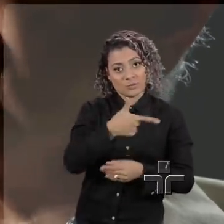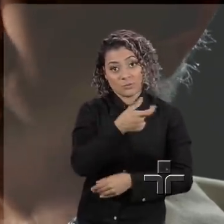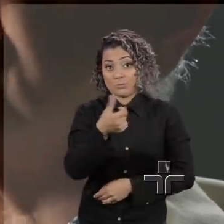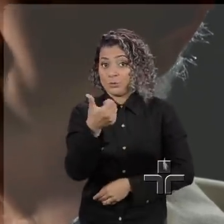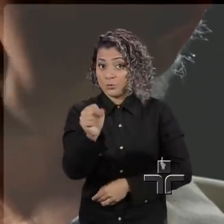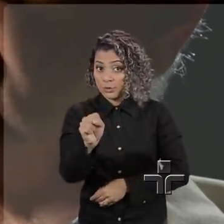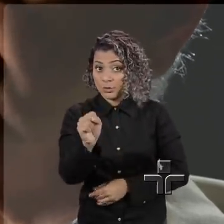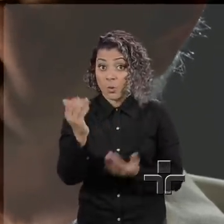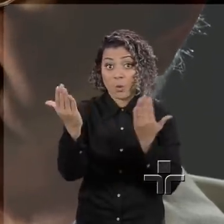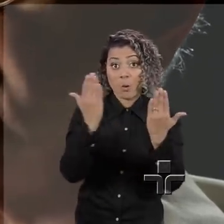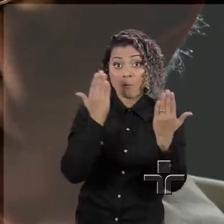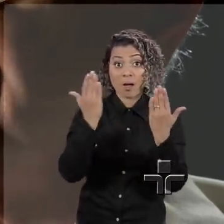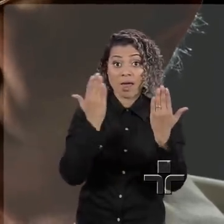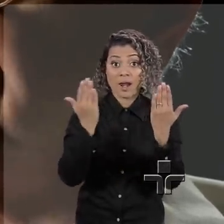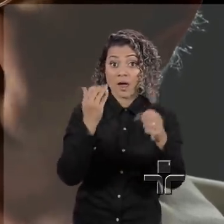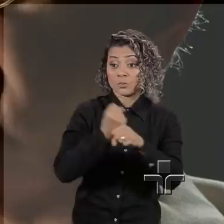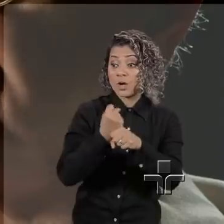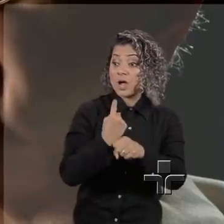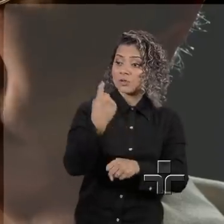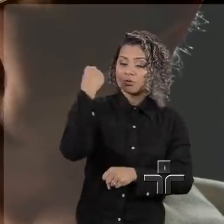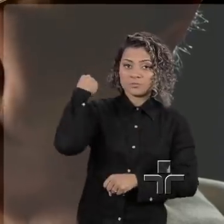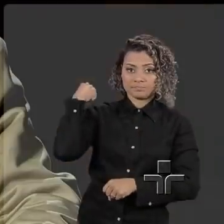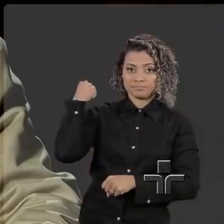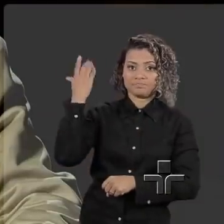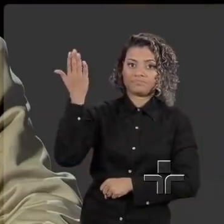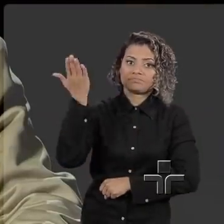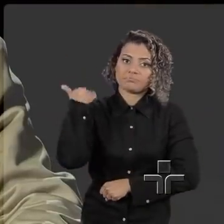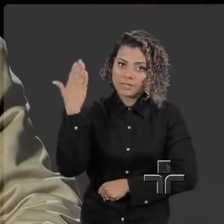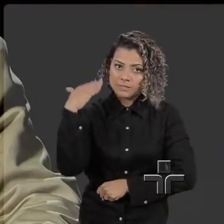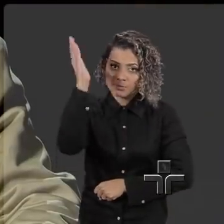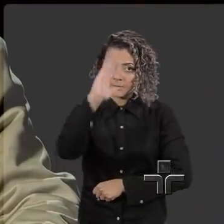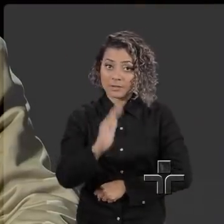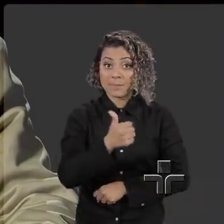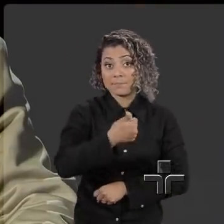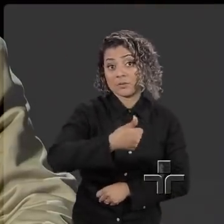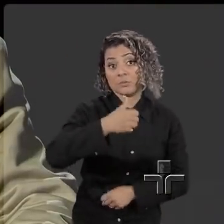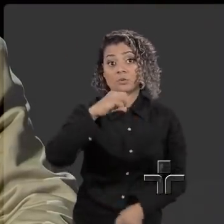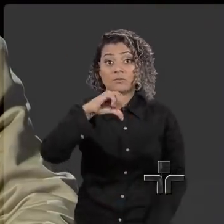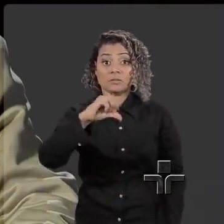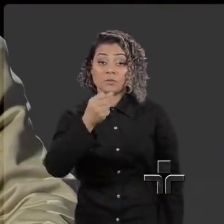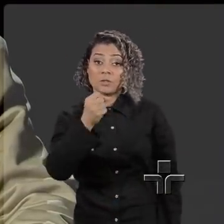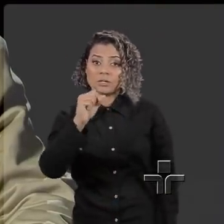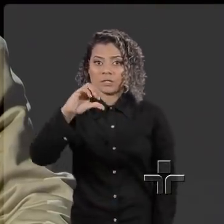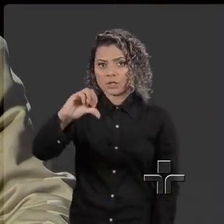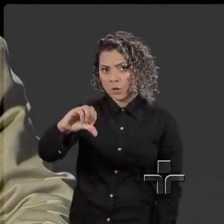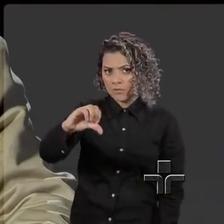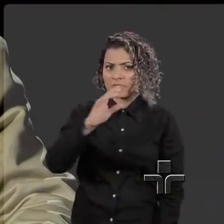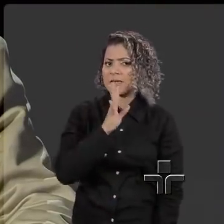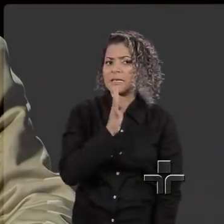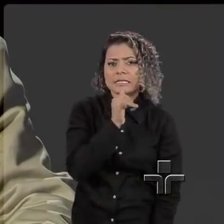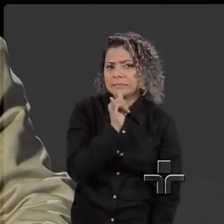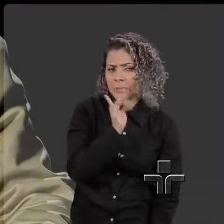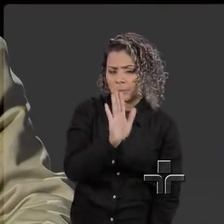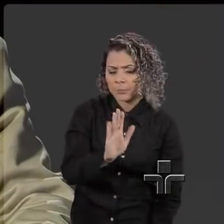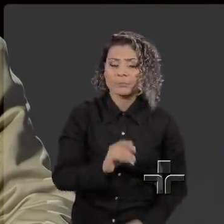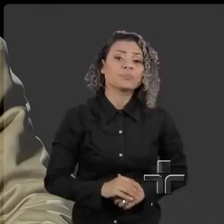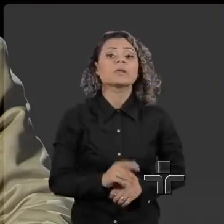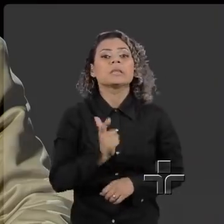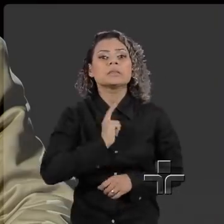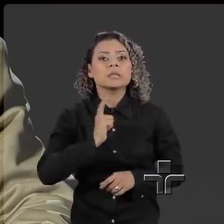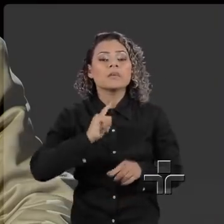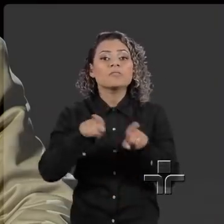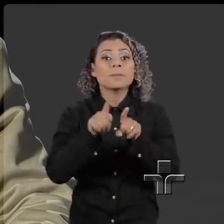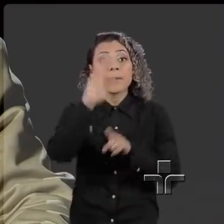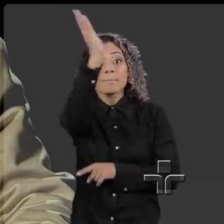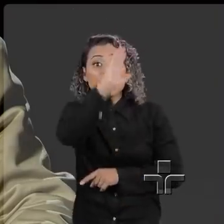comparar com outros momentos das eleições brasileiras, como 1989. Em 89, o Brasil estava, de alguma